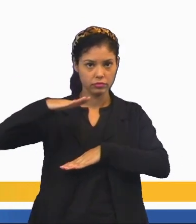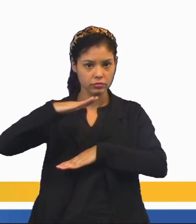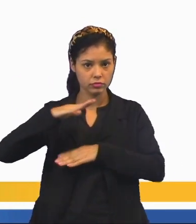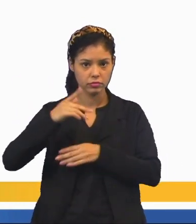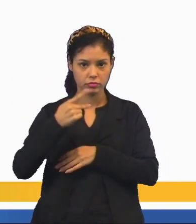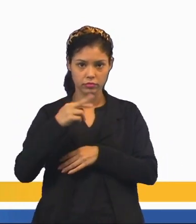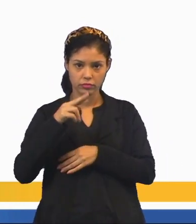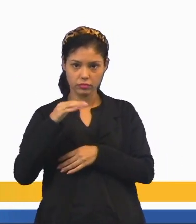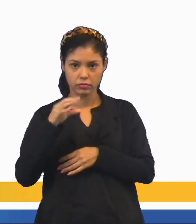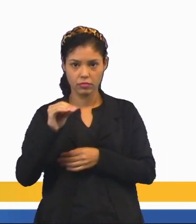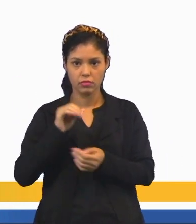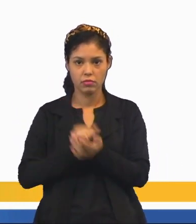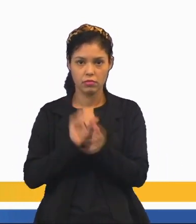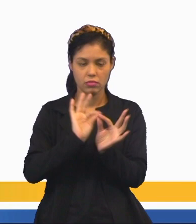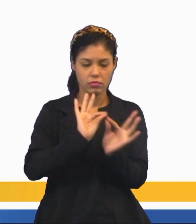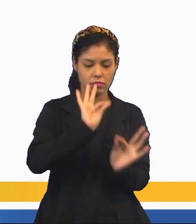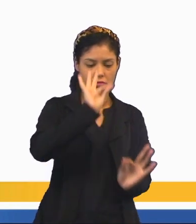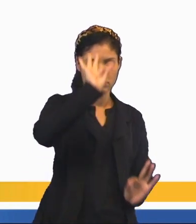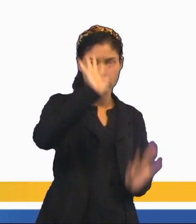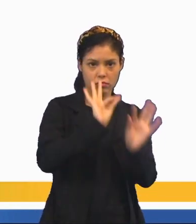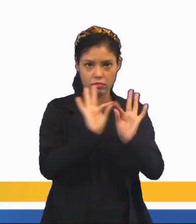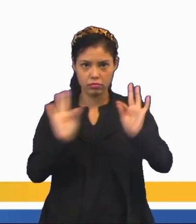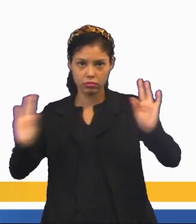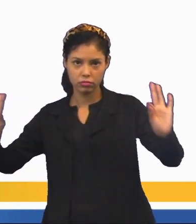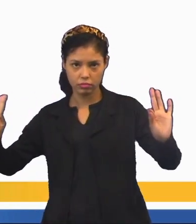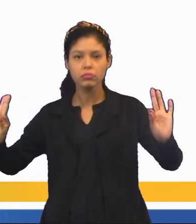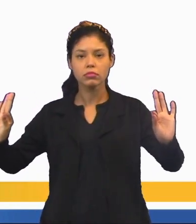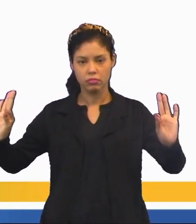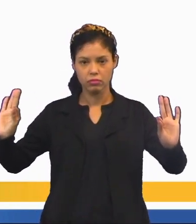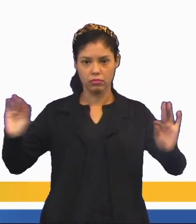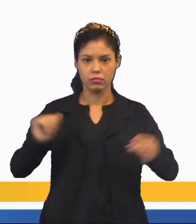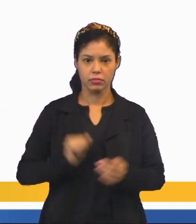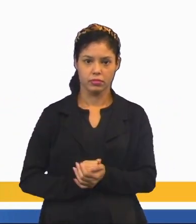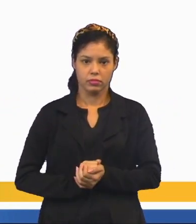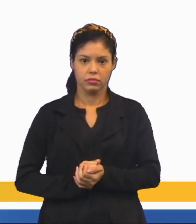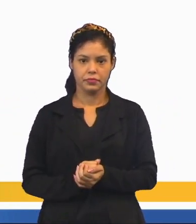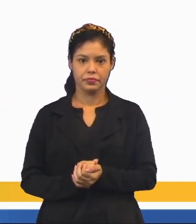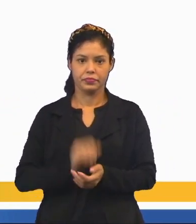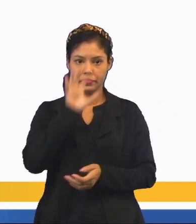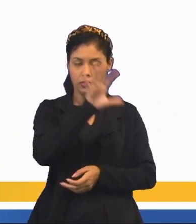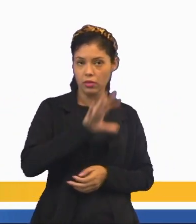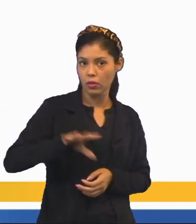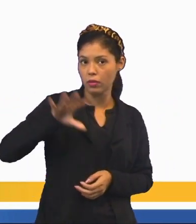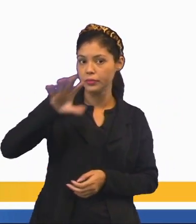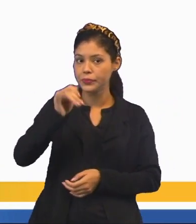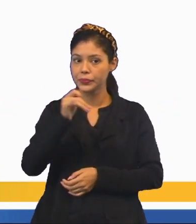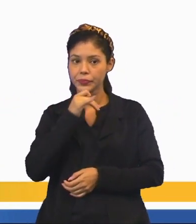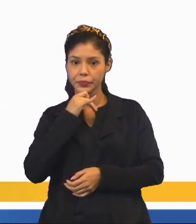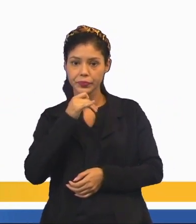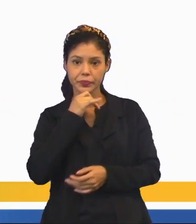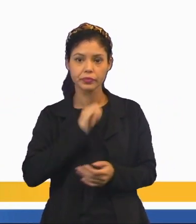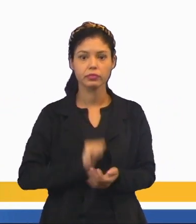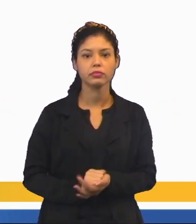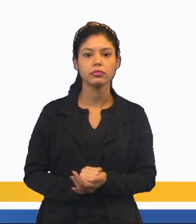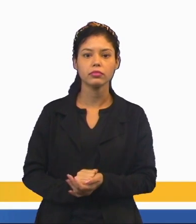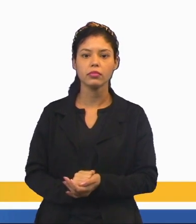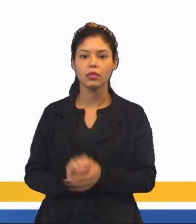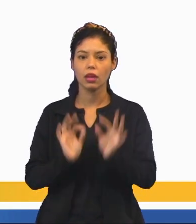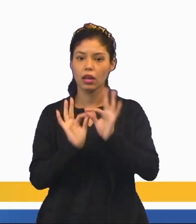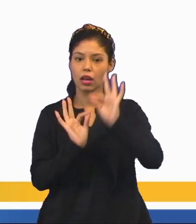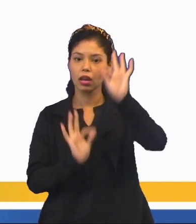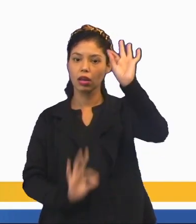o perímetro é a medida do comprimento de um contorno. O contorno do mapa do Brasil é o perímetro